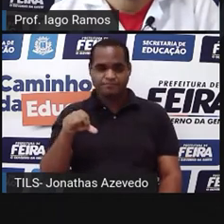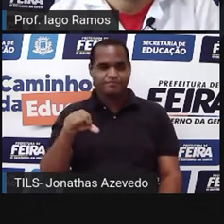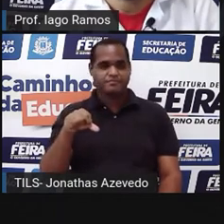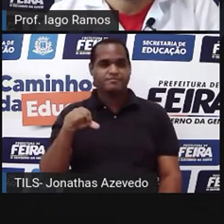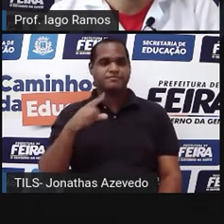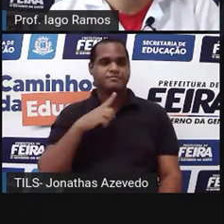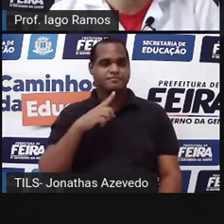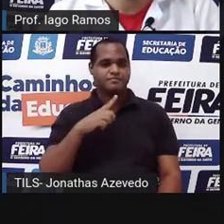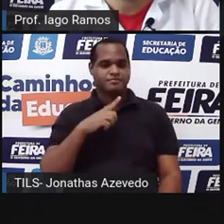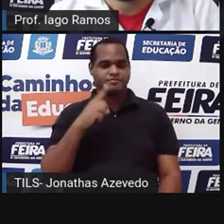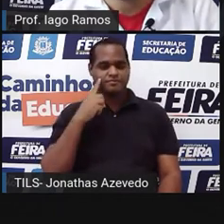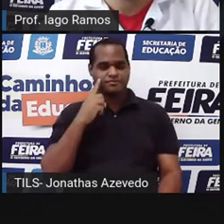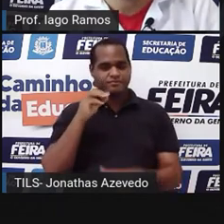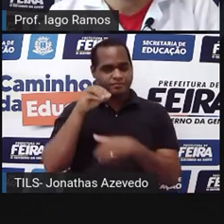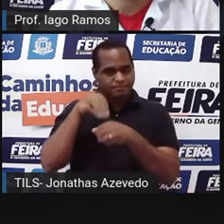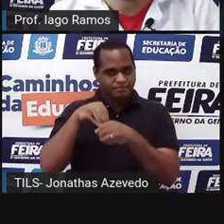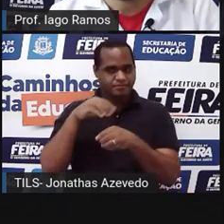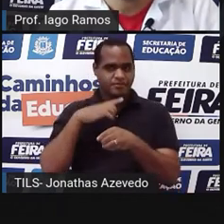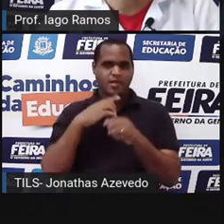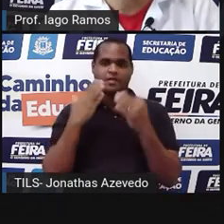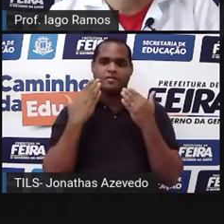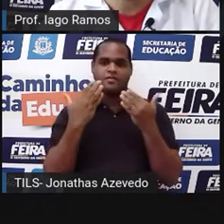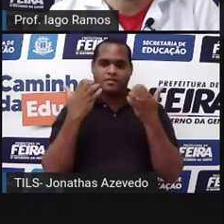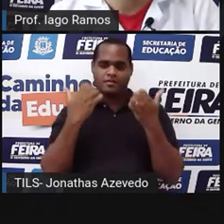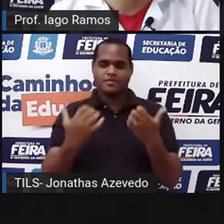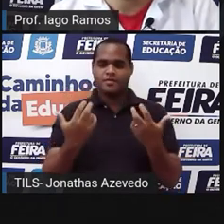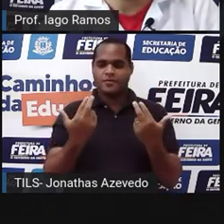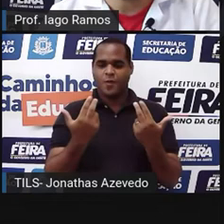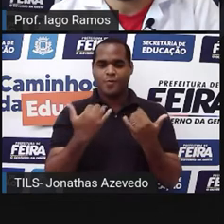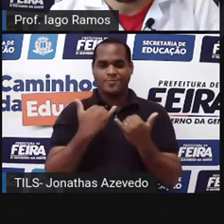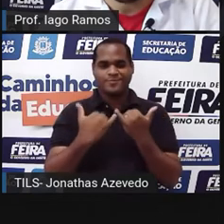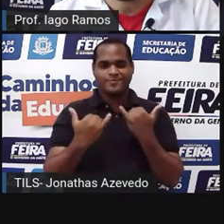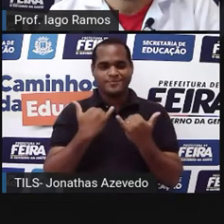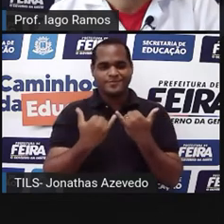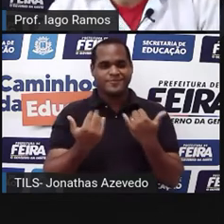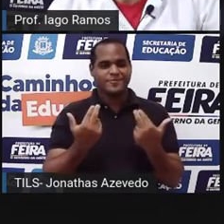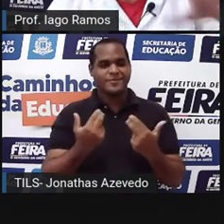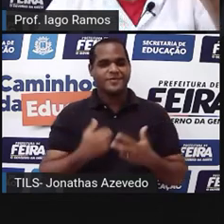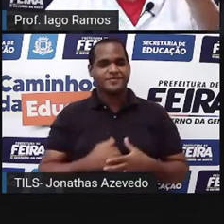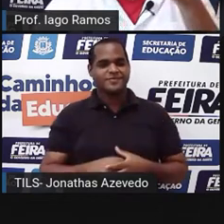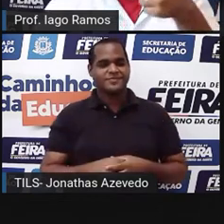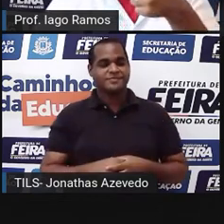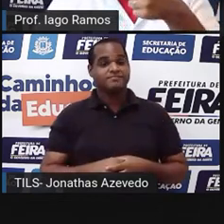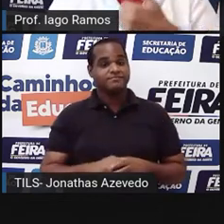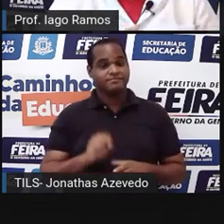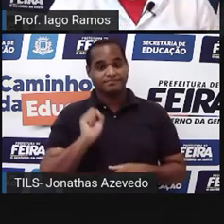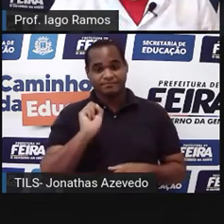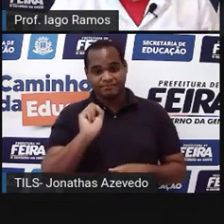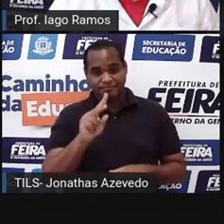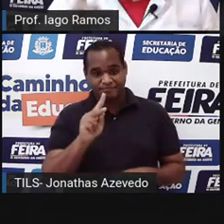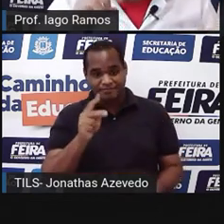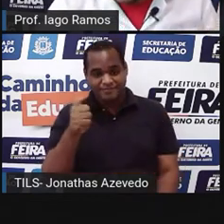33,69. Ângulos internos correspondentes com a mesma medida. Beleza?